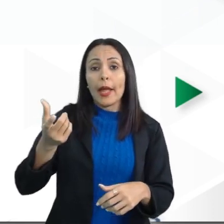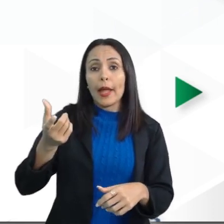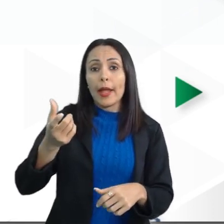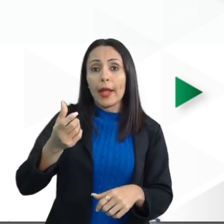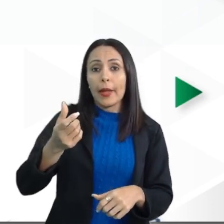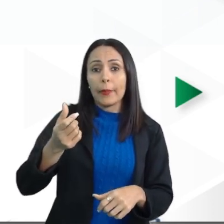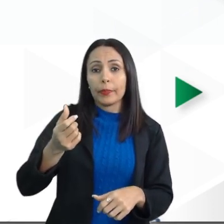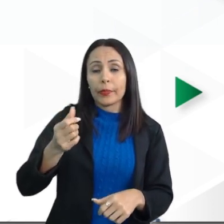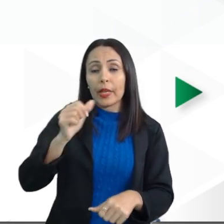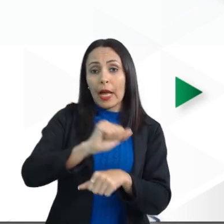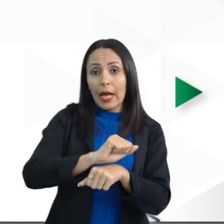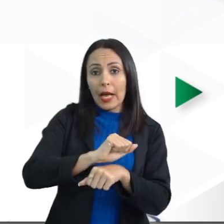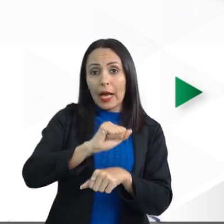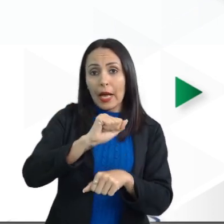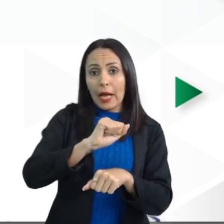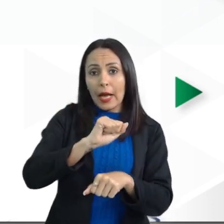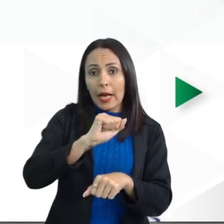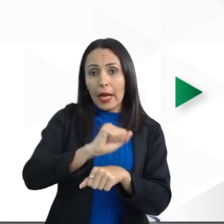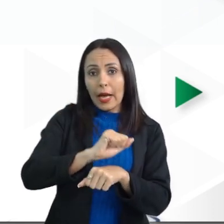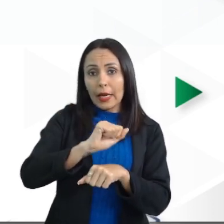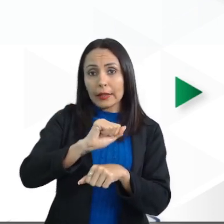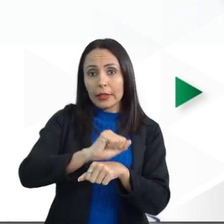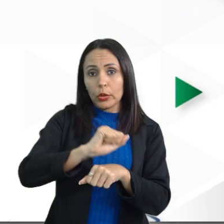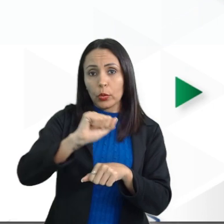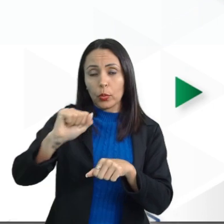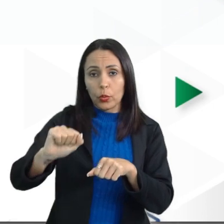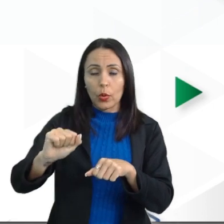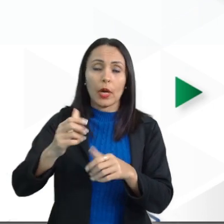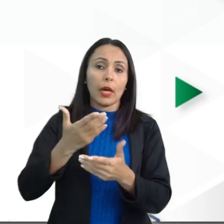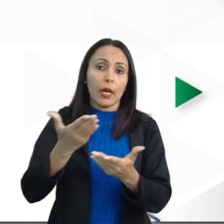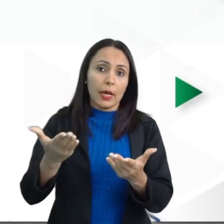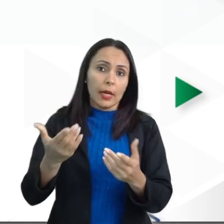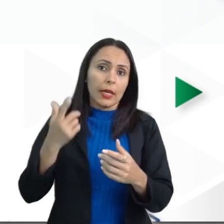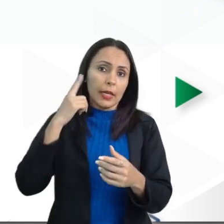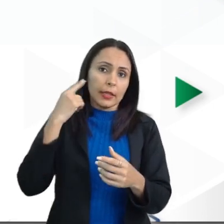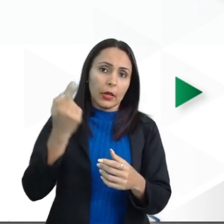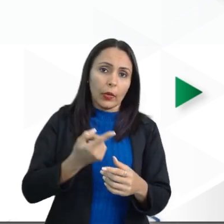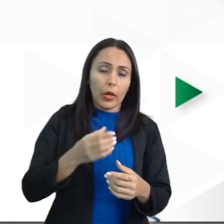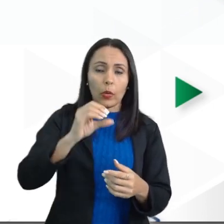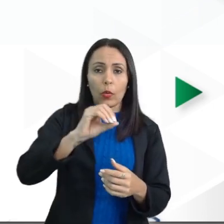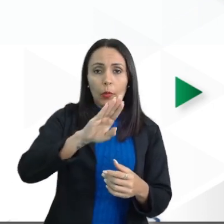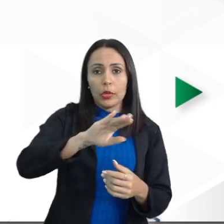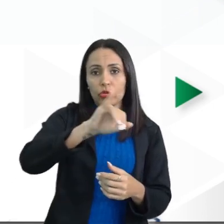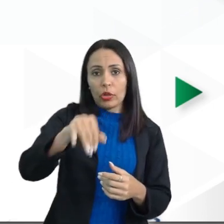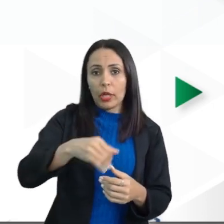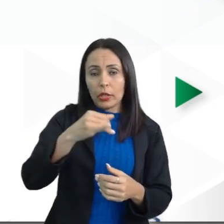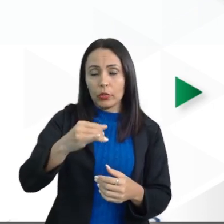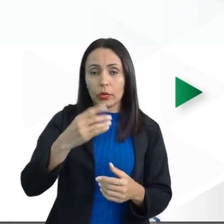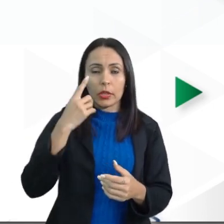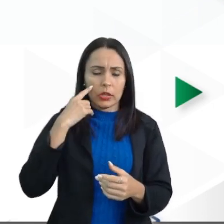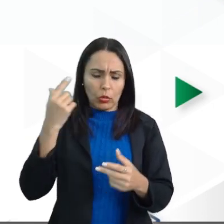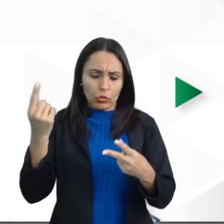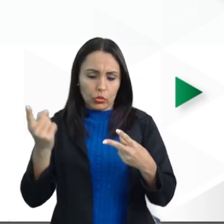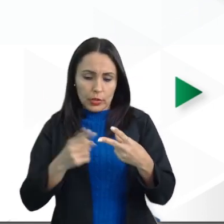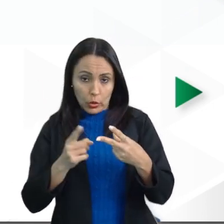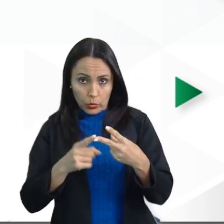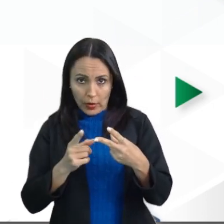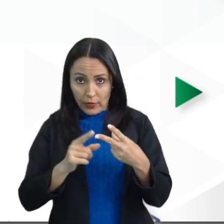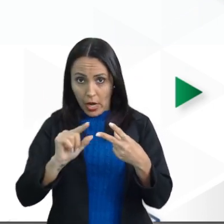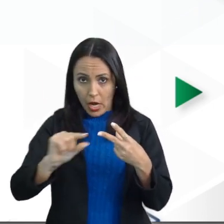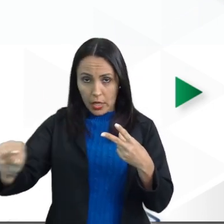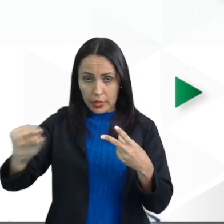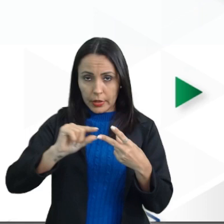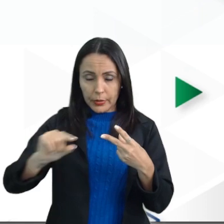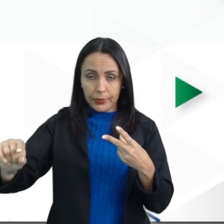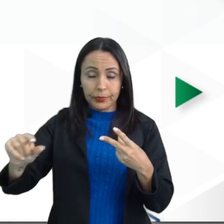Nesse caso, ver é transitivo direto e sorvete é o objeto direto. Já no segundo caso, nós temos